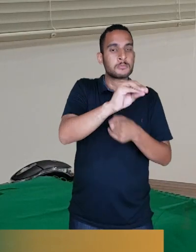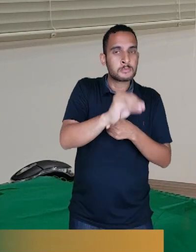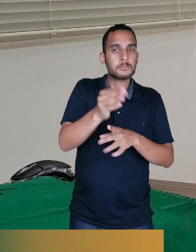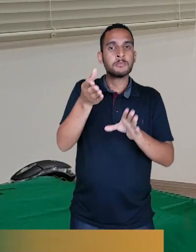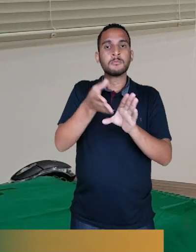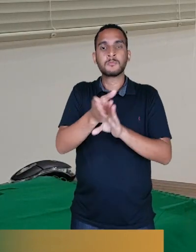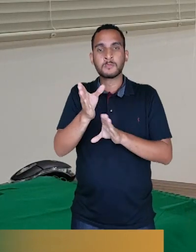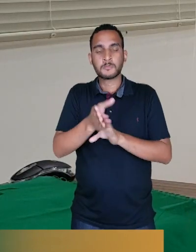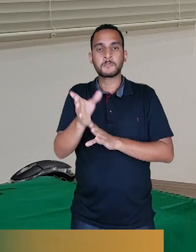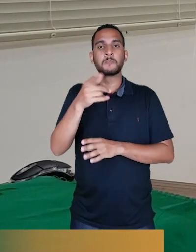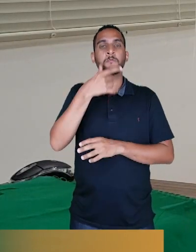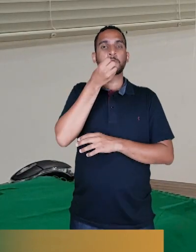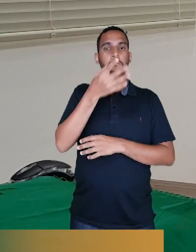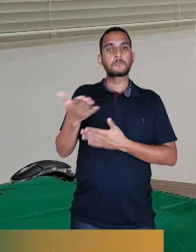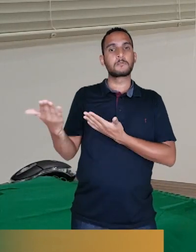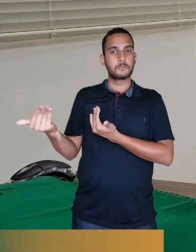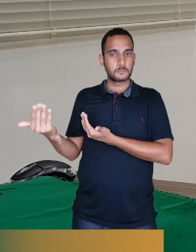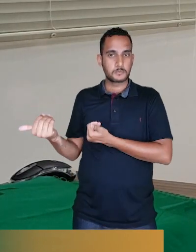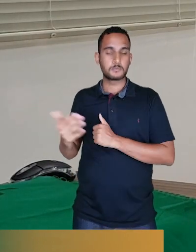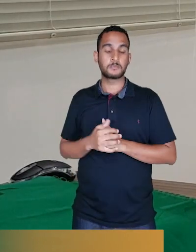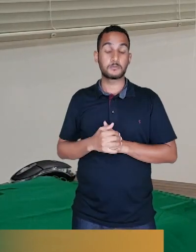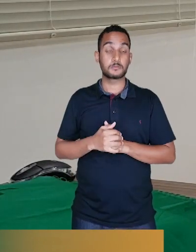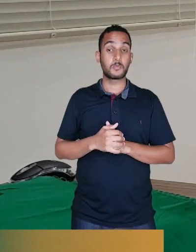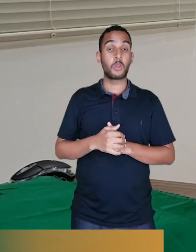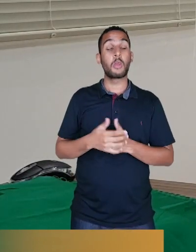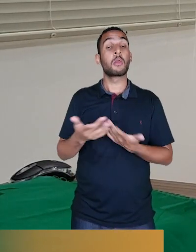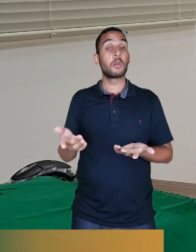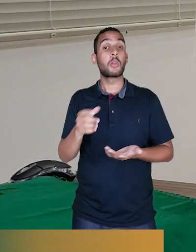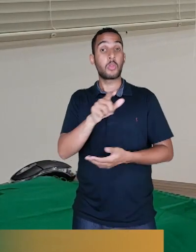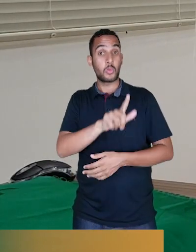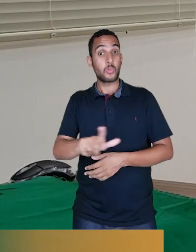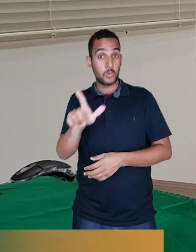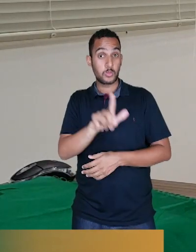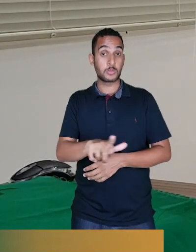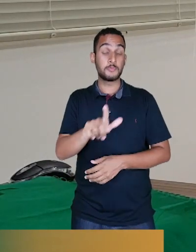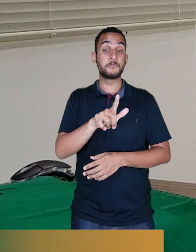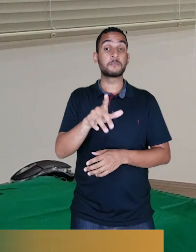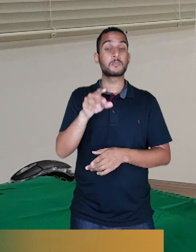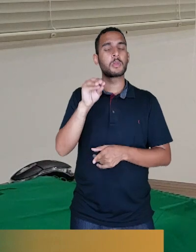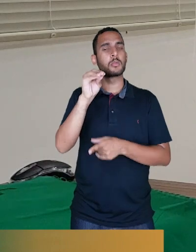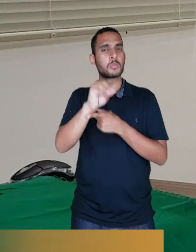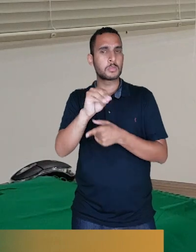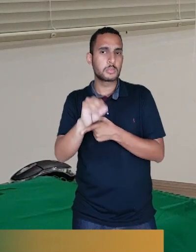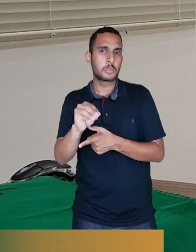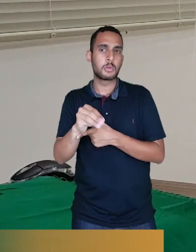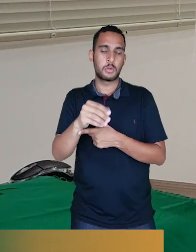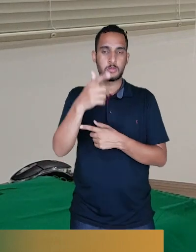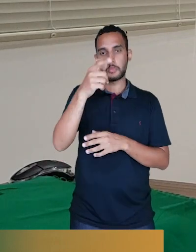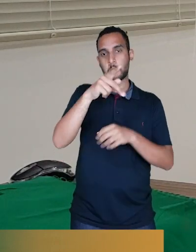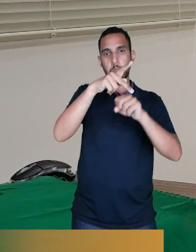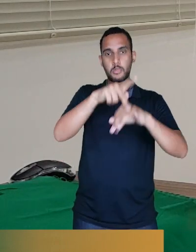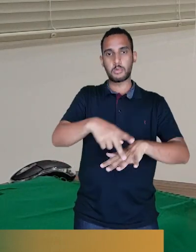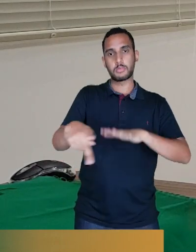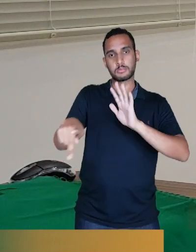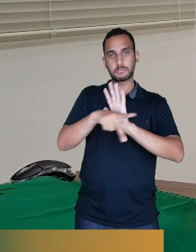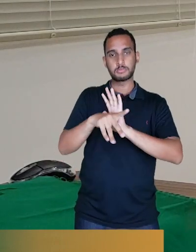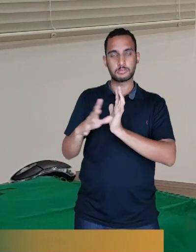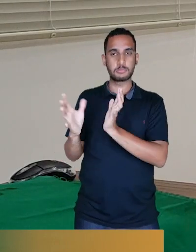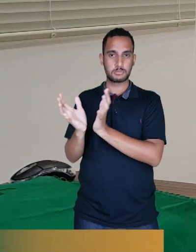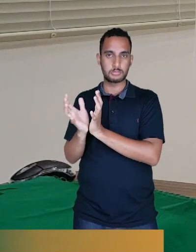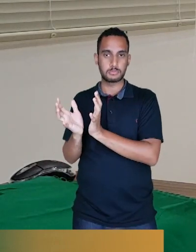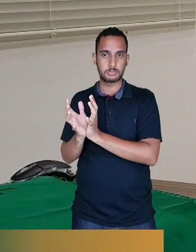que exorta para o bem da juventude é claro que esse pastoreio nosso embora seja uma paróquia